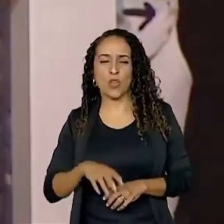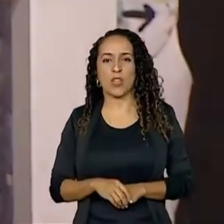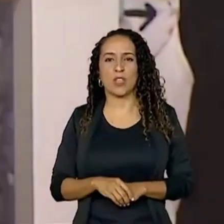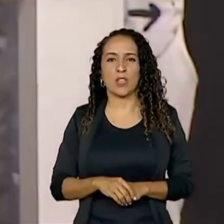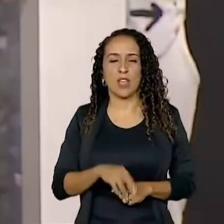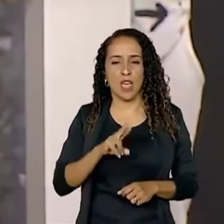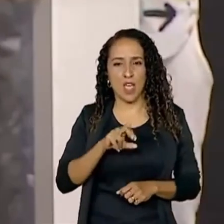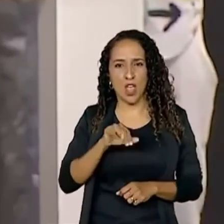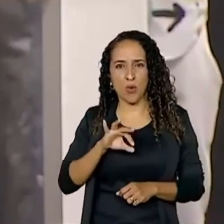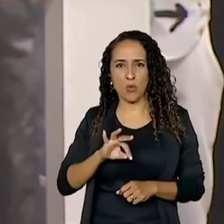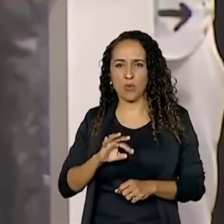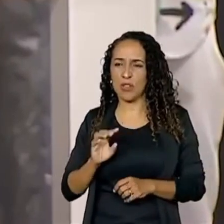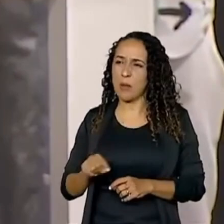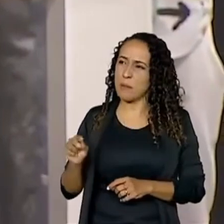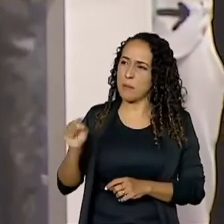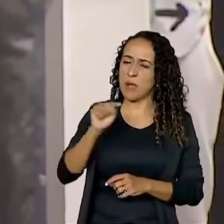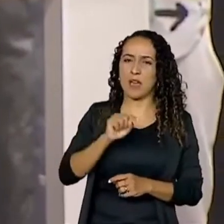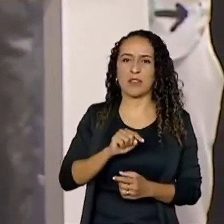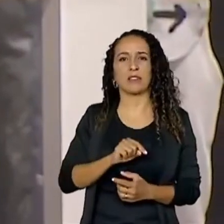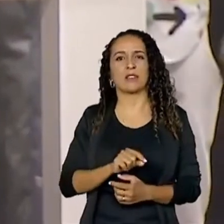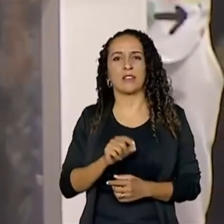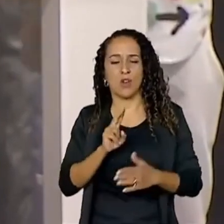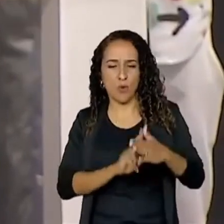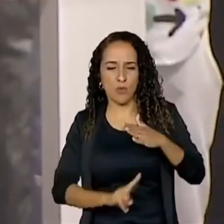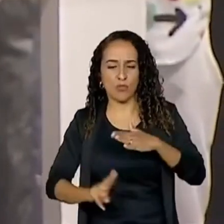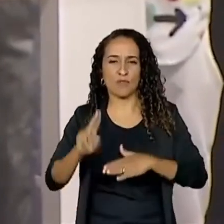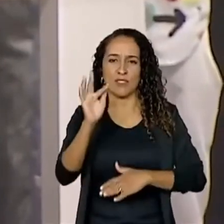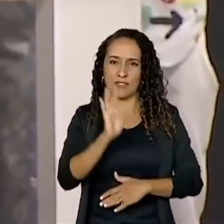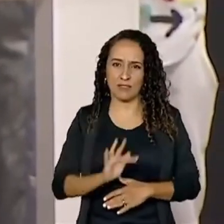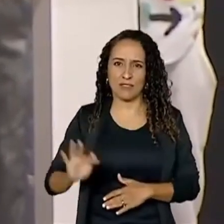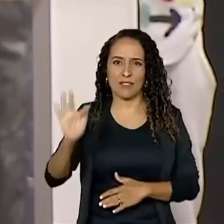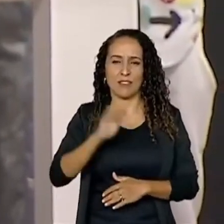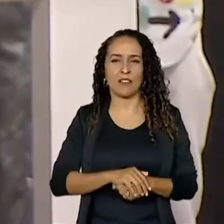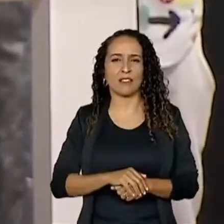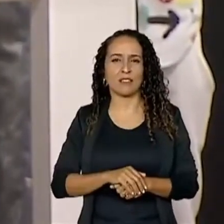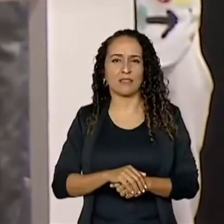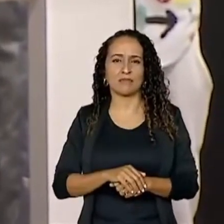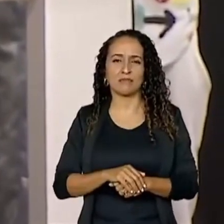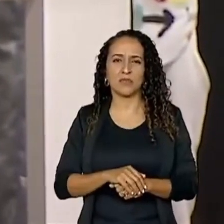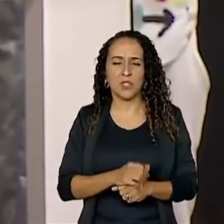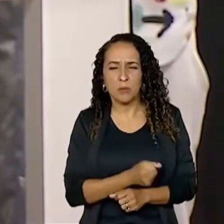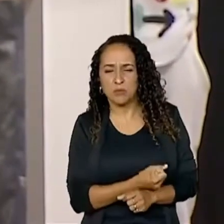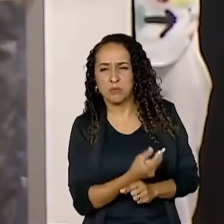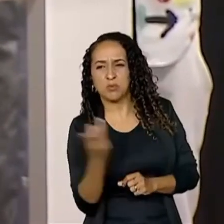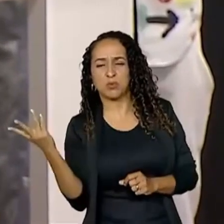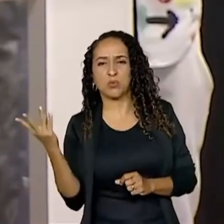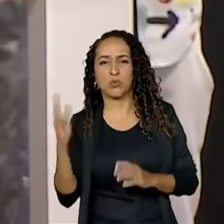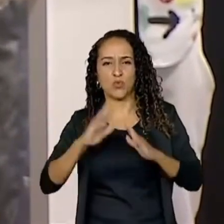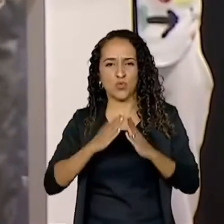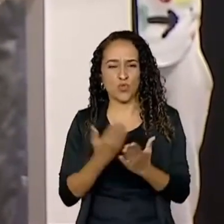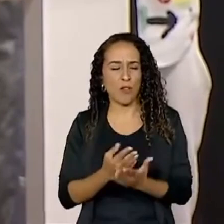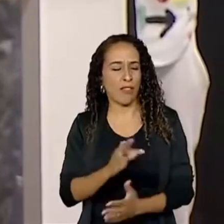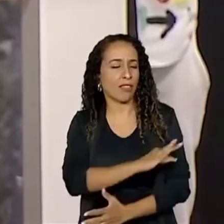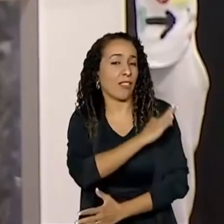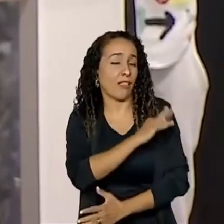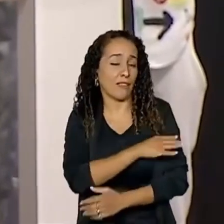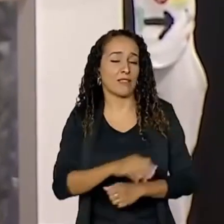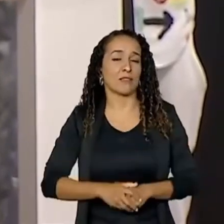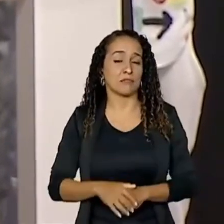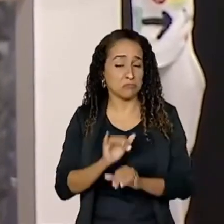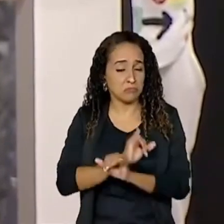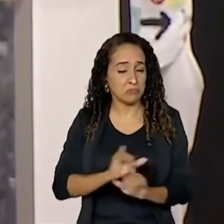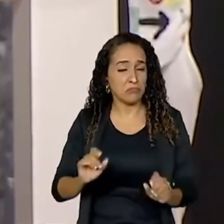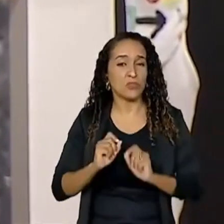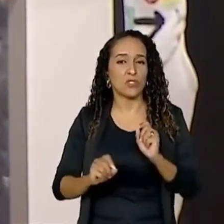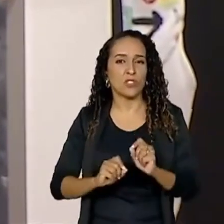de universidades federais, com a quantidade de escolas técnicas. E eu quero dizer para vocês